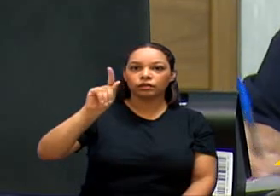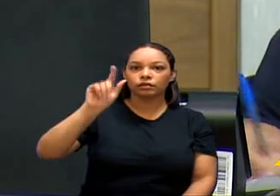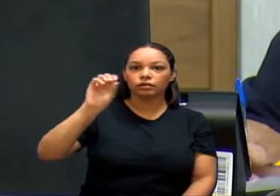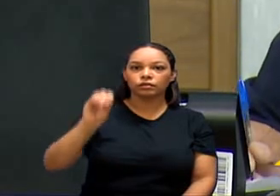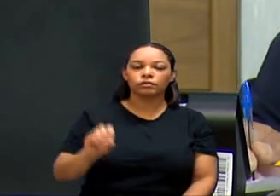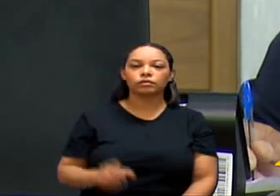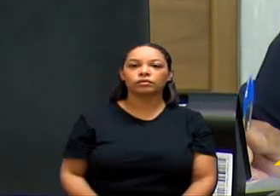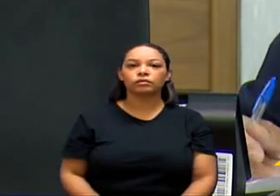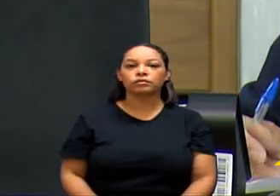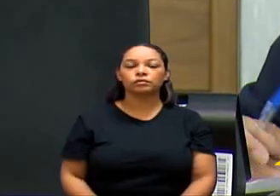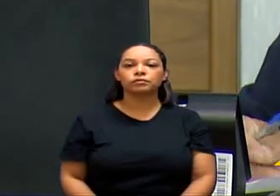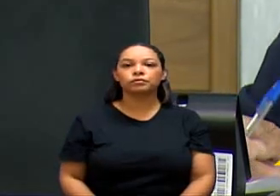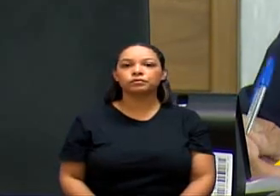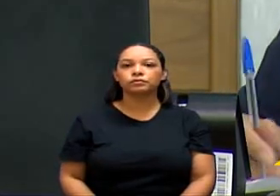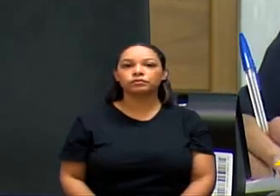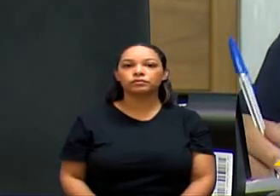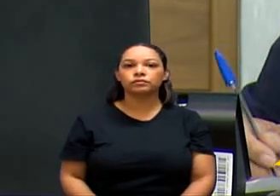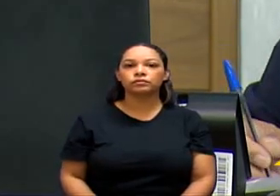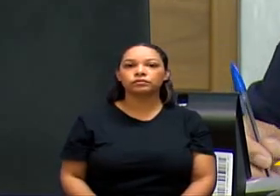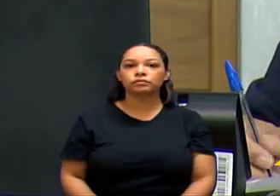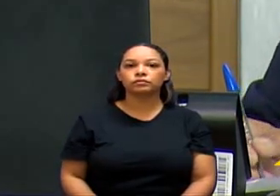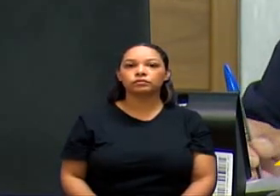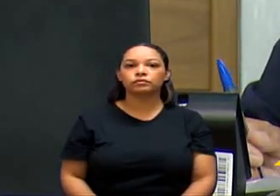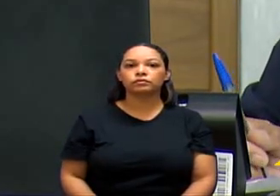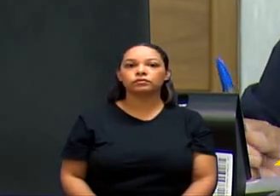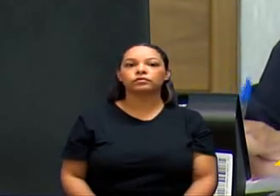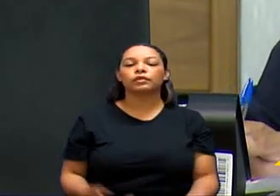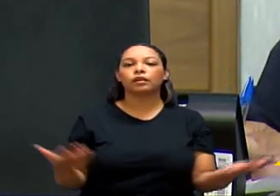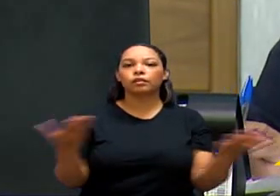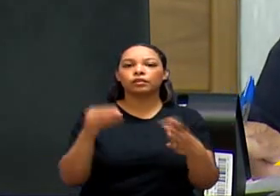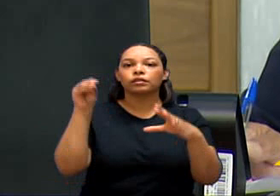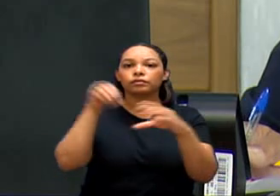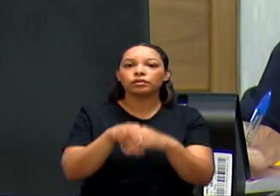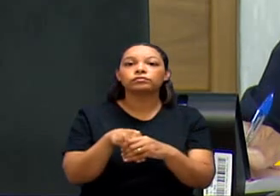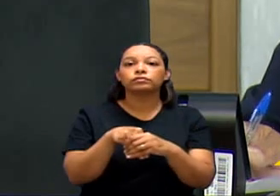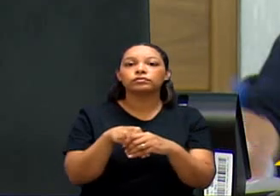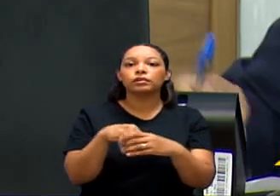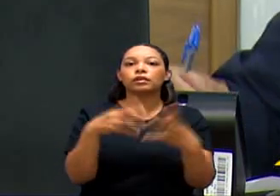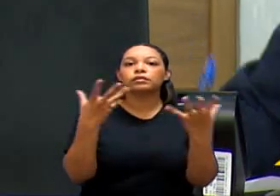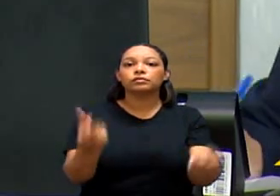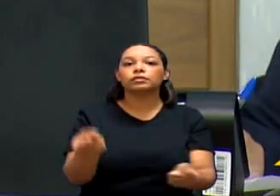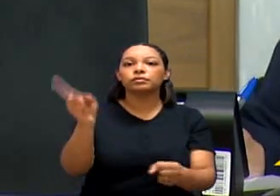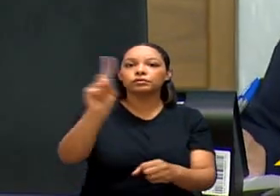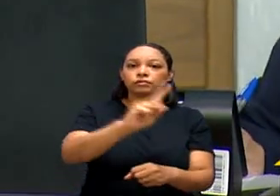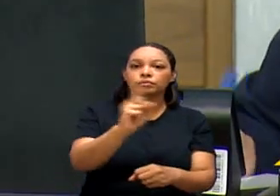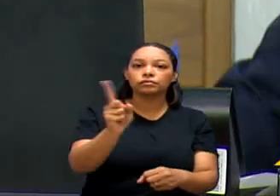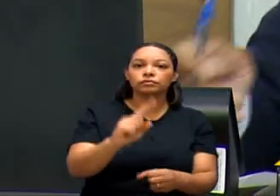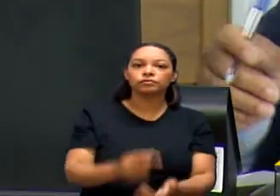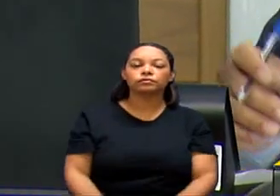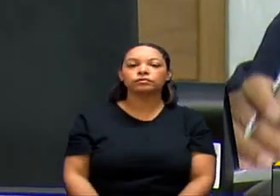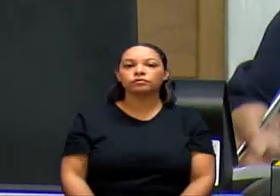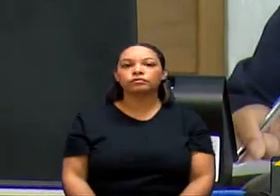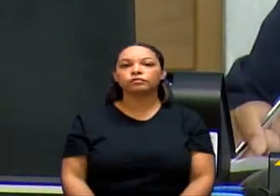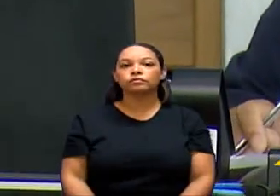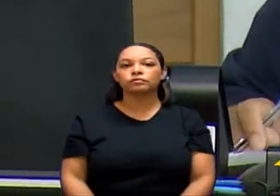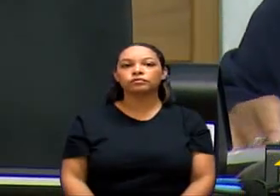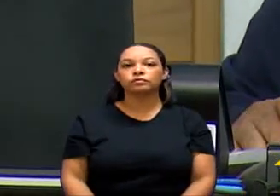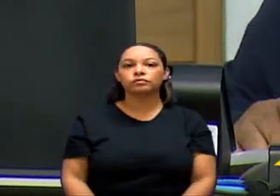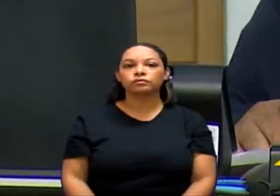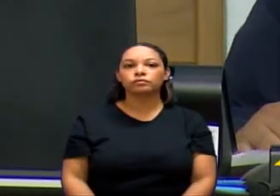coloco em discussão. É encerrada a discussão, coloco em votação. Os vereadores concordam, permaneçam como estão, aprovado. Esse